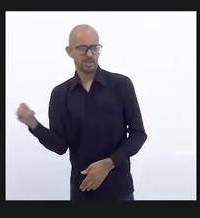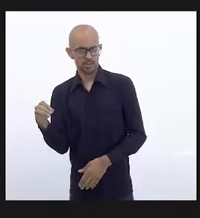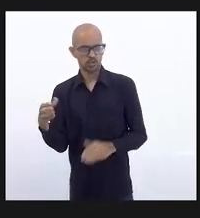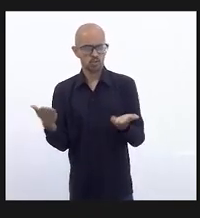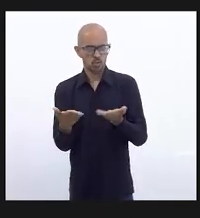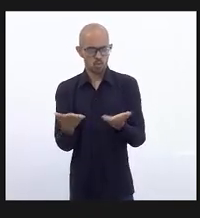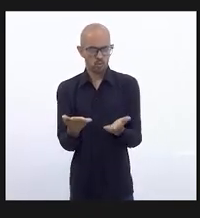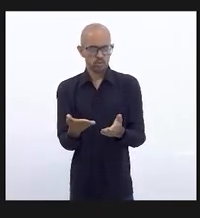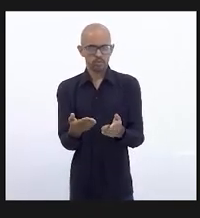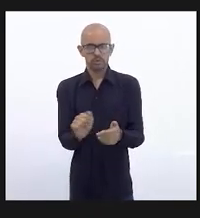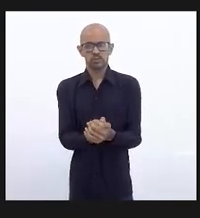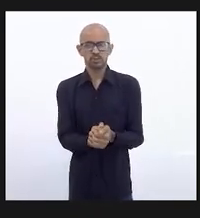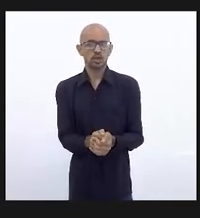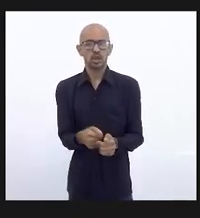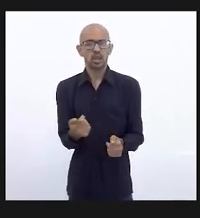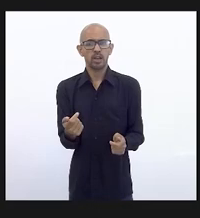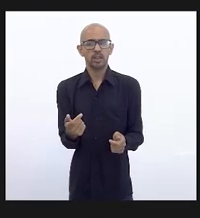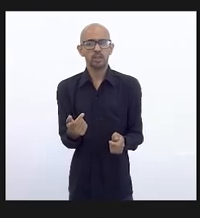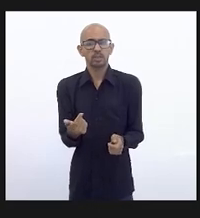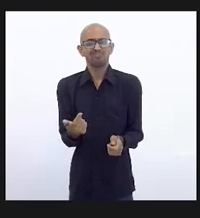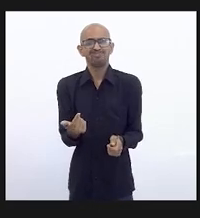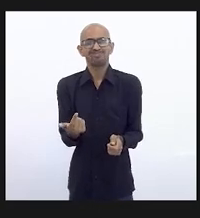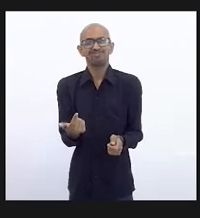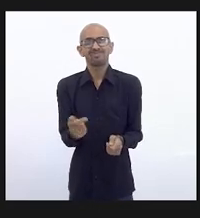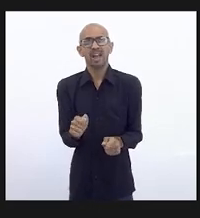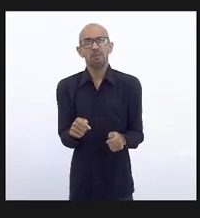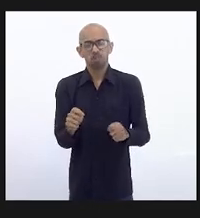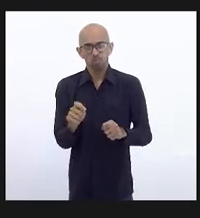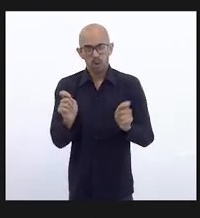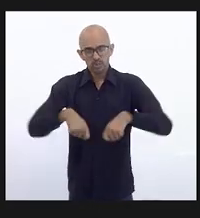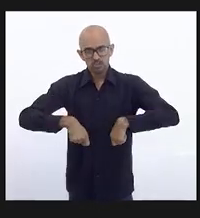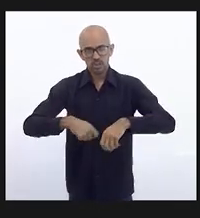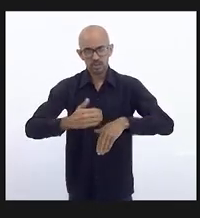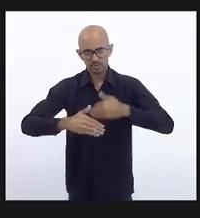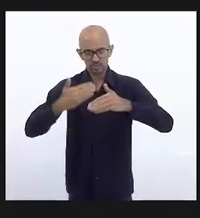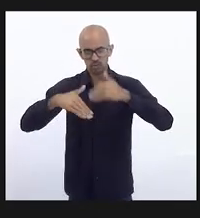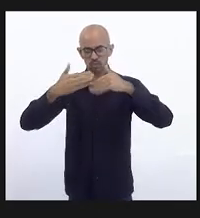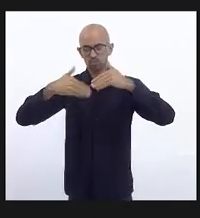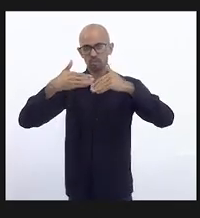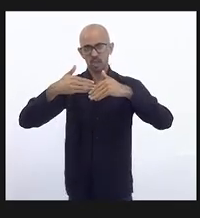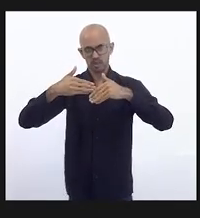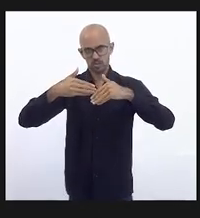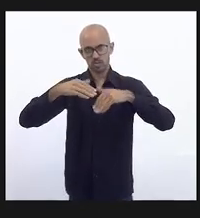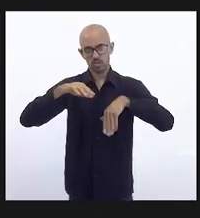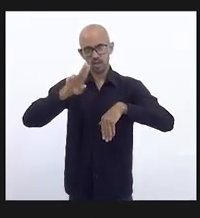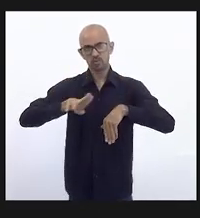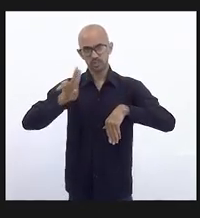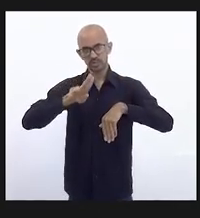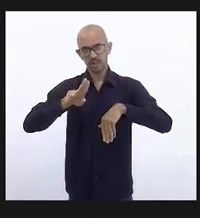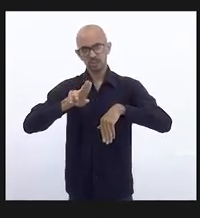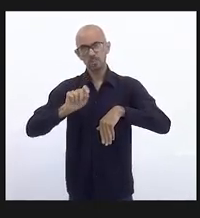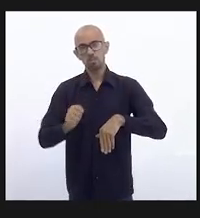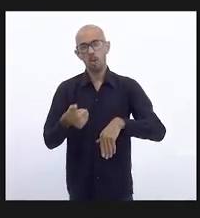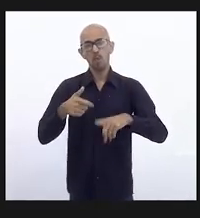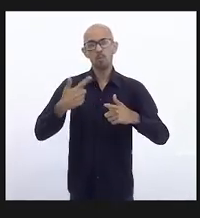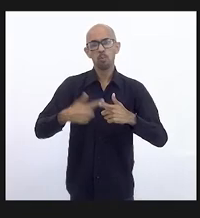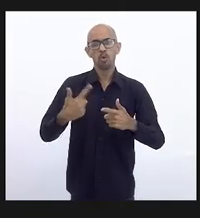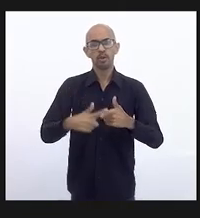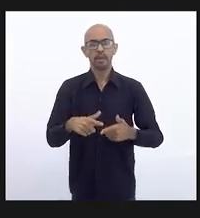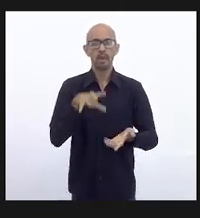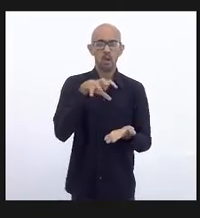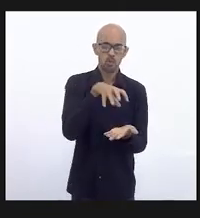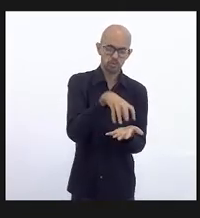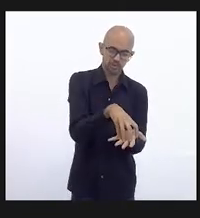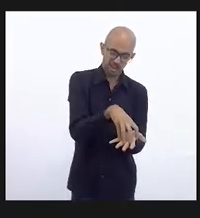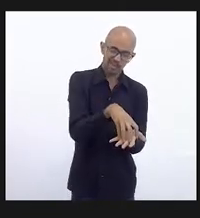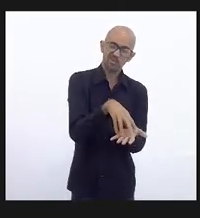UESO, ele tem menos possibilidades de desenvolvimento acadêmico porque a universidade, o centro universitário